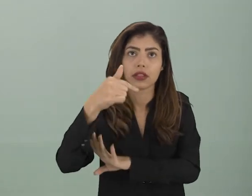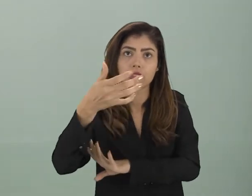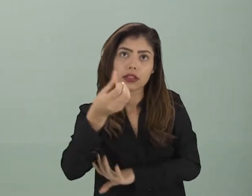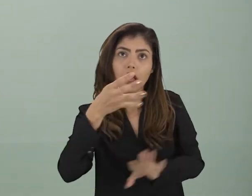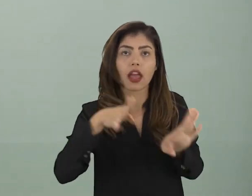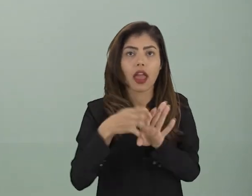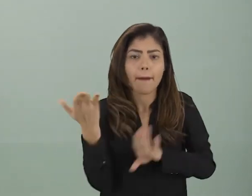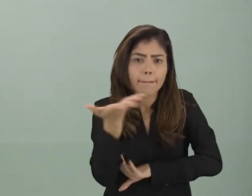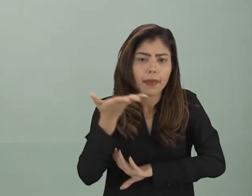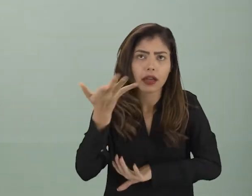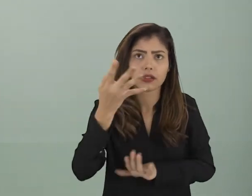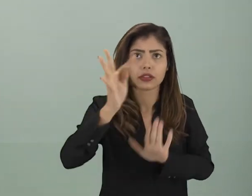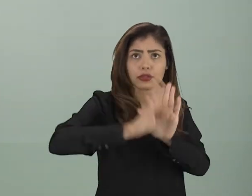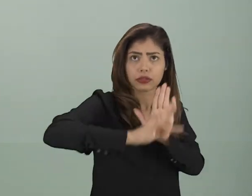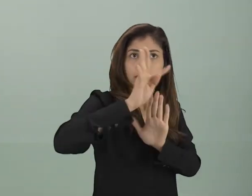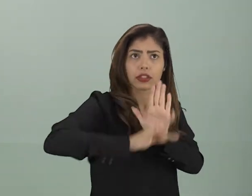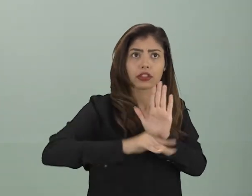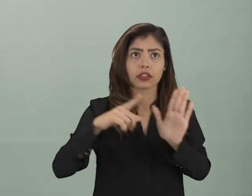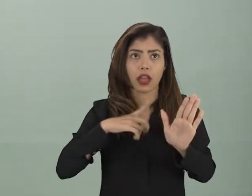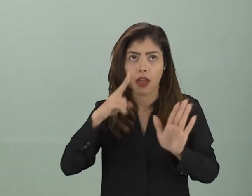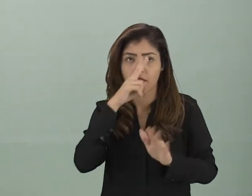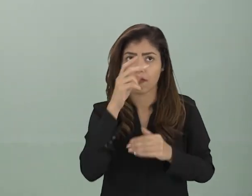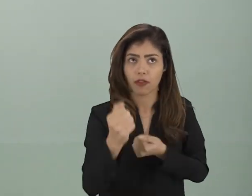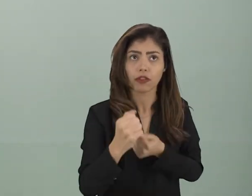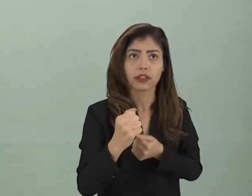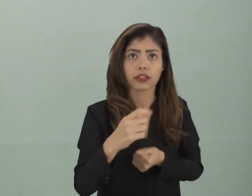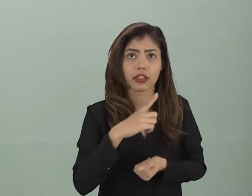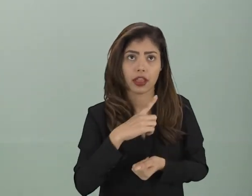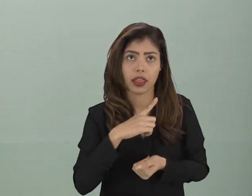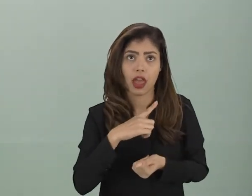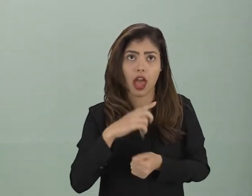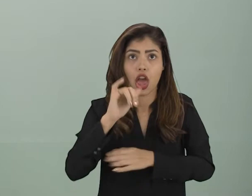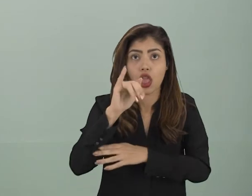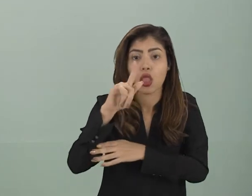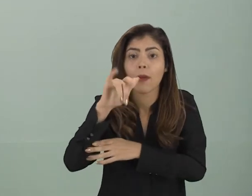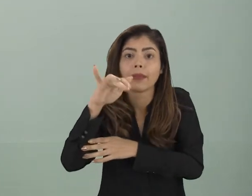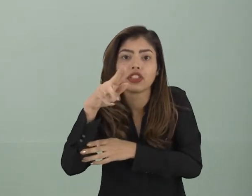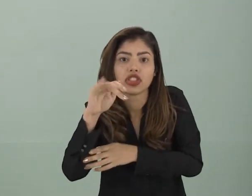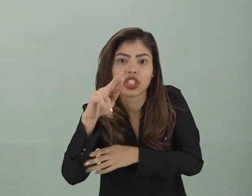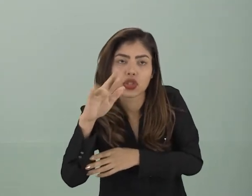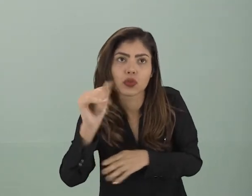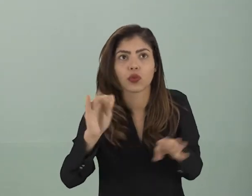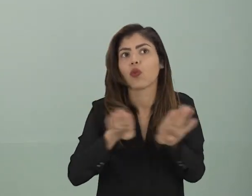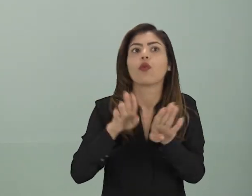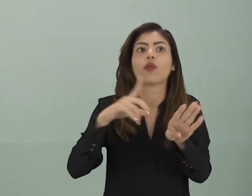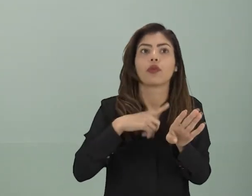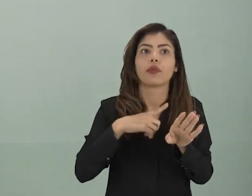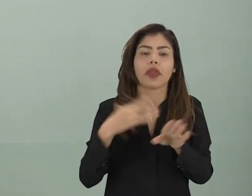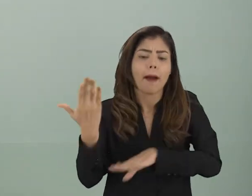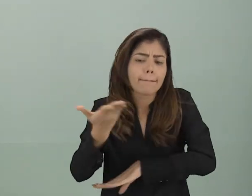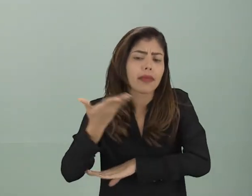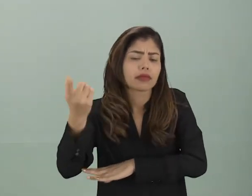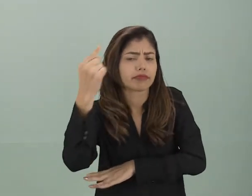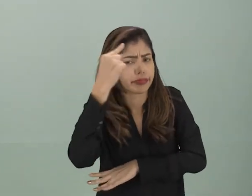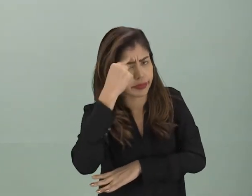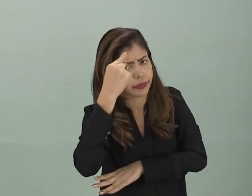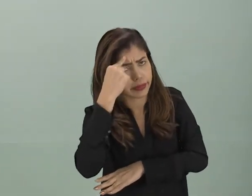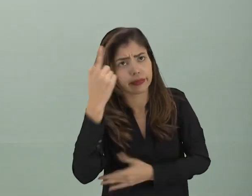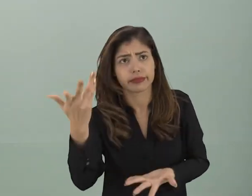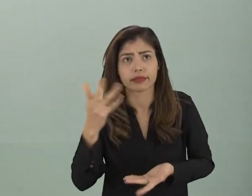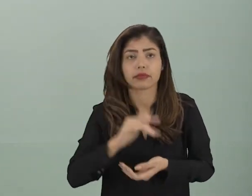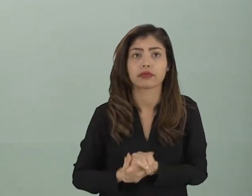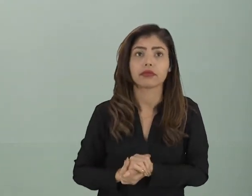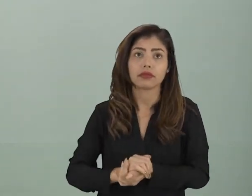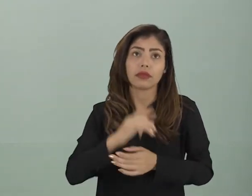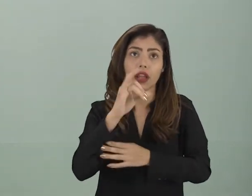base do seu texto de independência lá no Iluminismo. Então o Iluminismo vai servir de base realmente para o pensamento